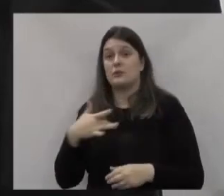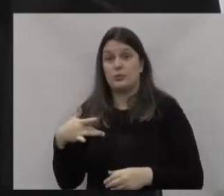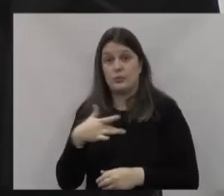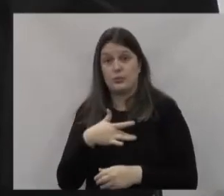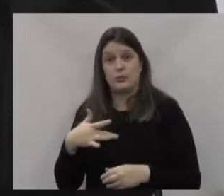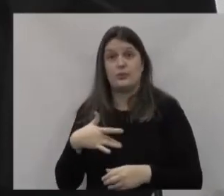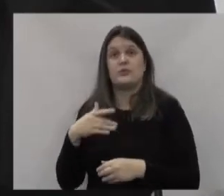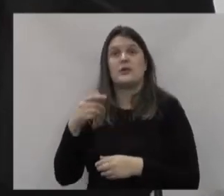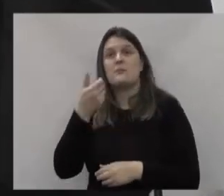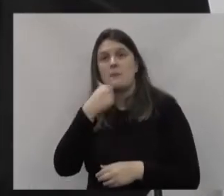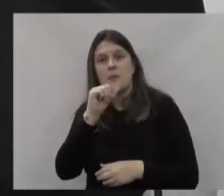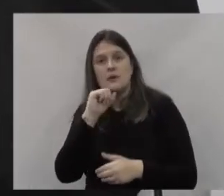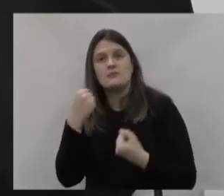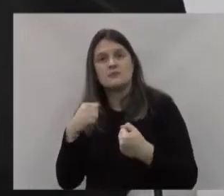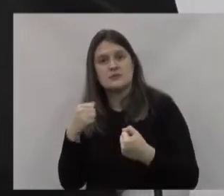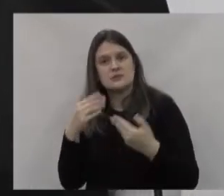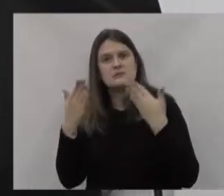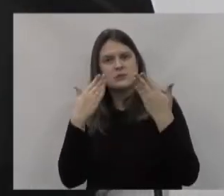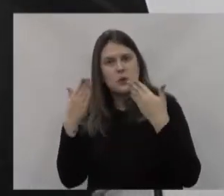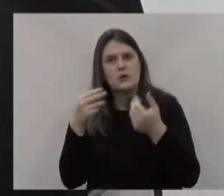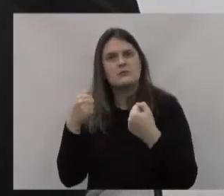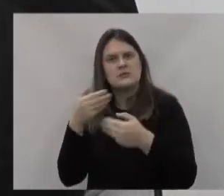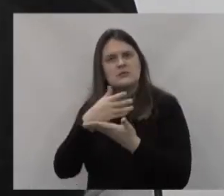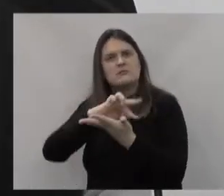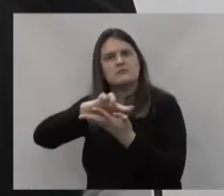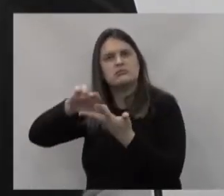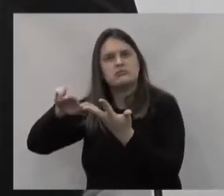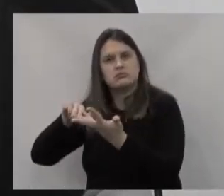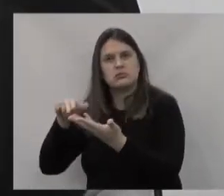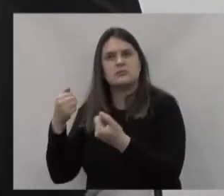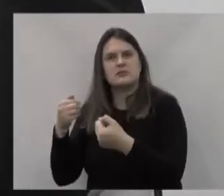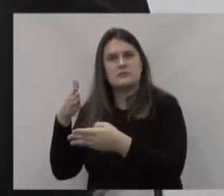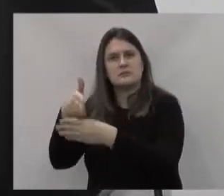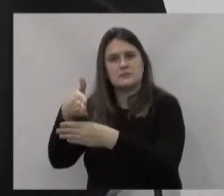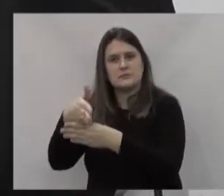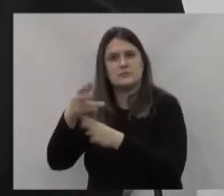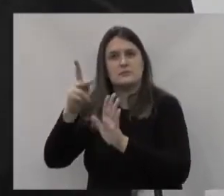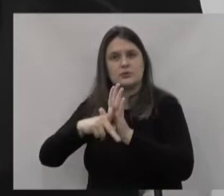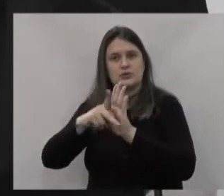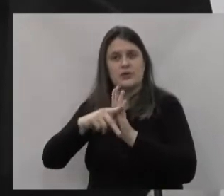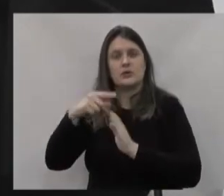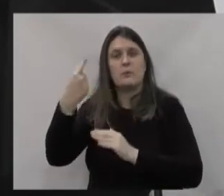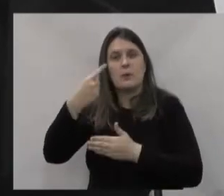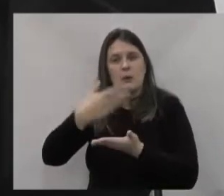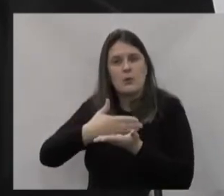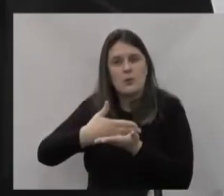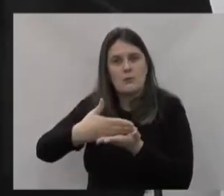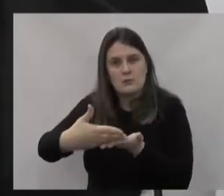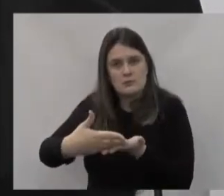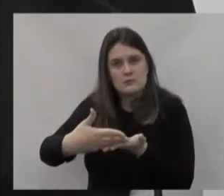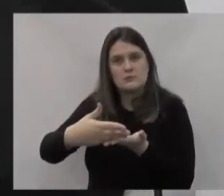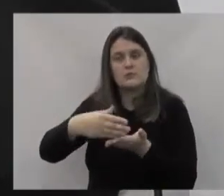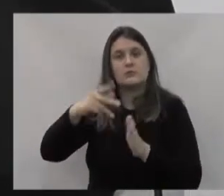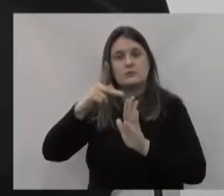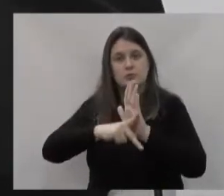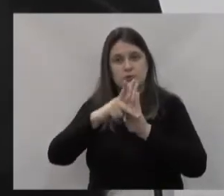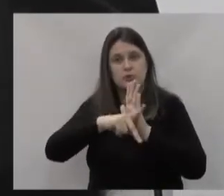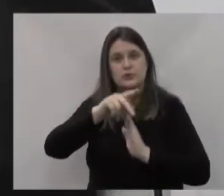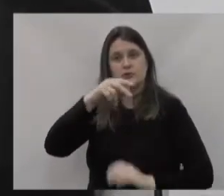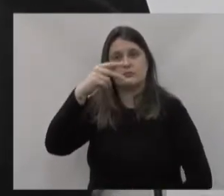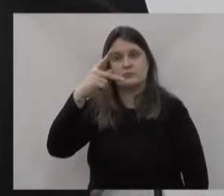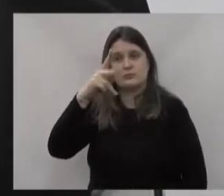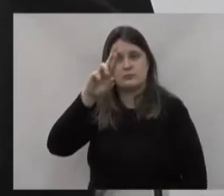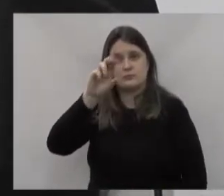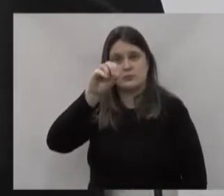e dessa genitora. Né? Conseguimos abordar essa genitora para que ela participe do projeto Primeiro Passo, que é um projeto muito importante que trabalha